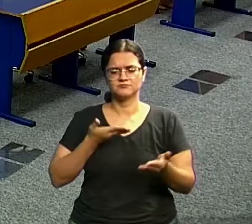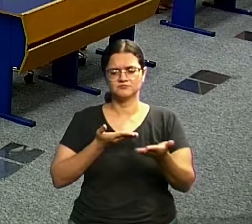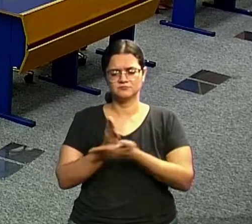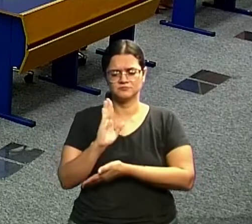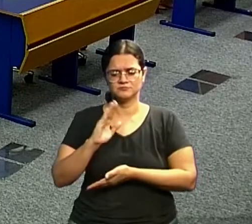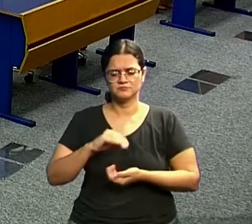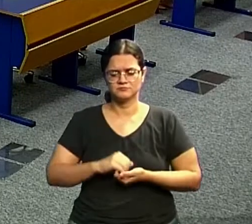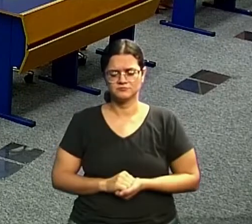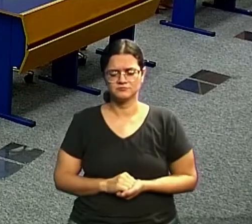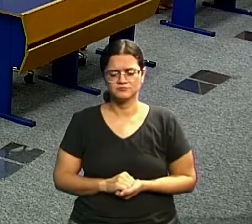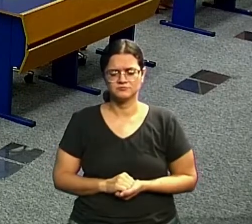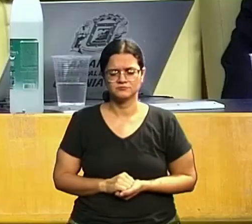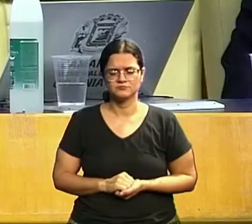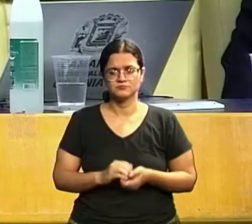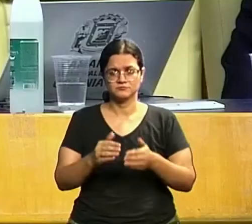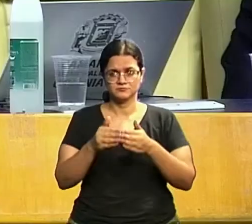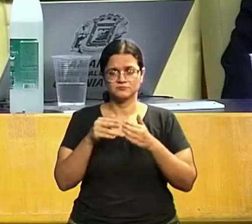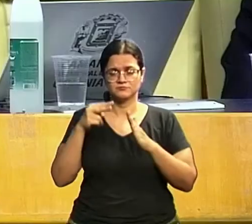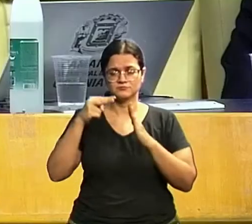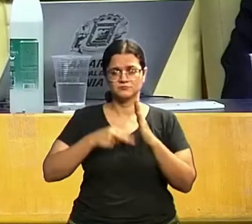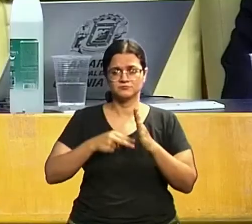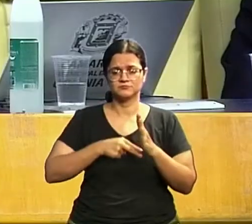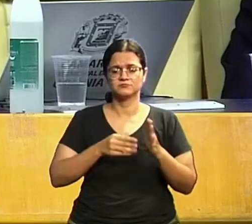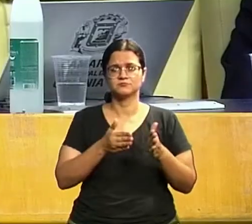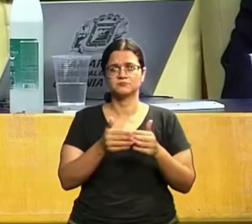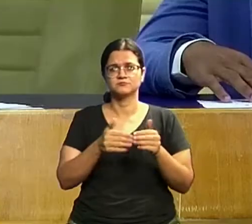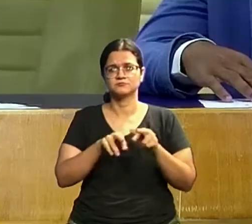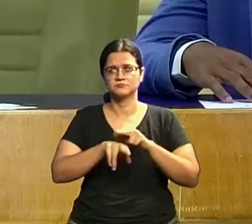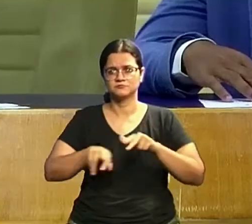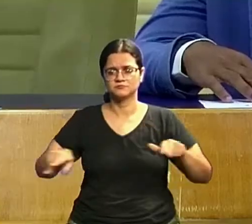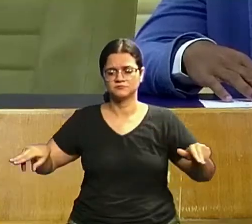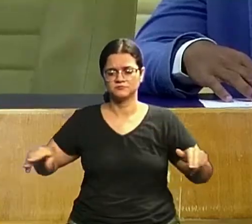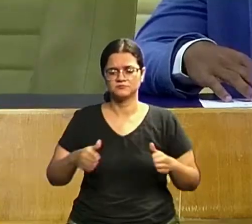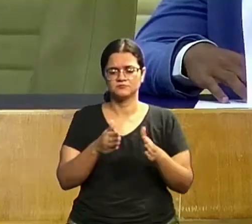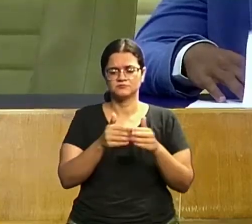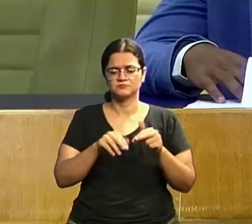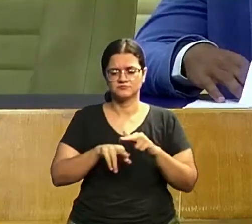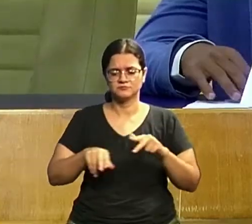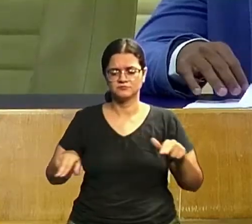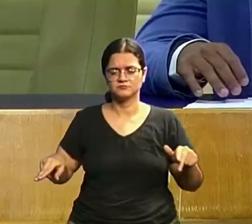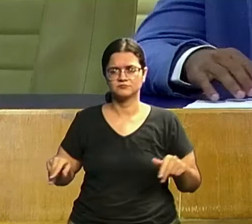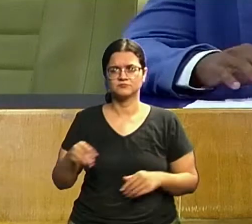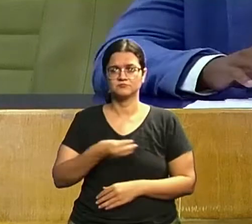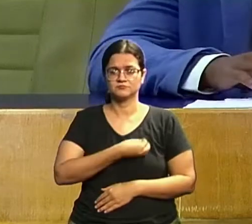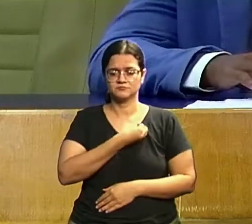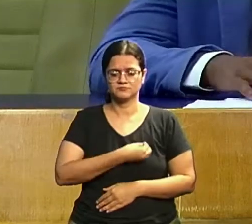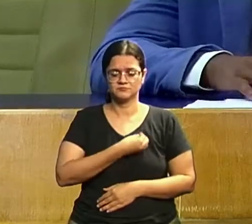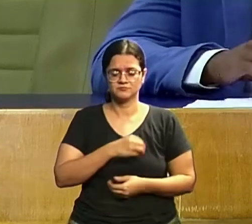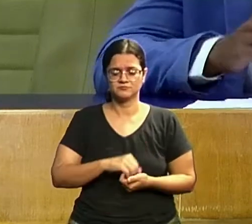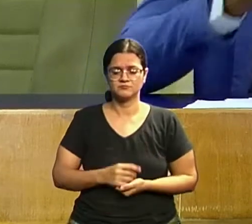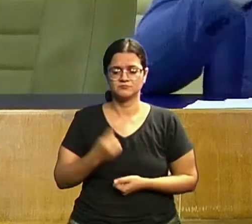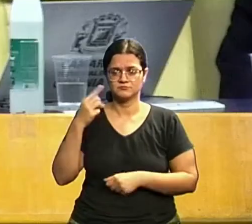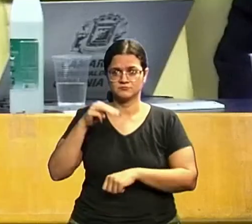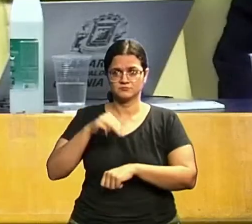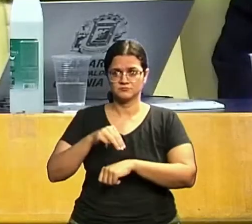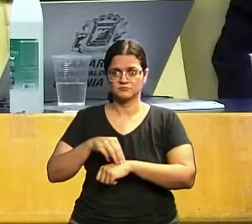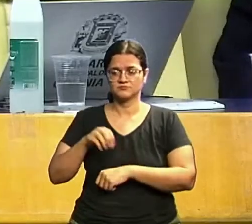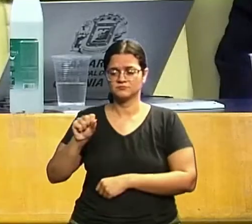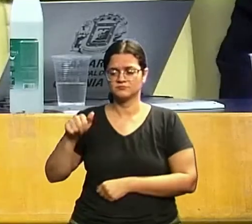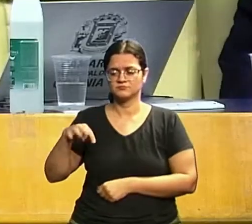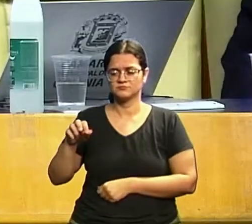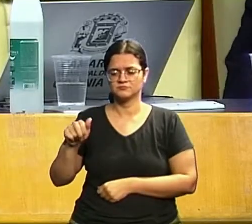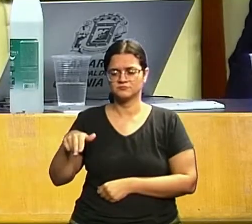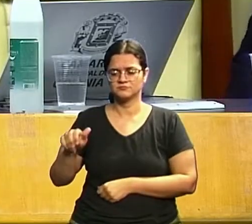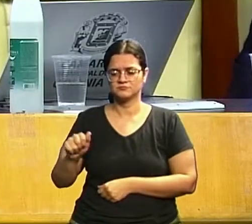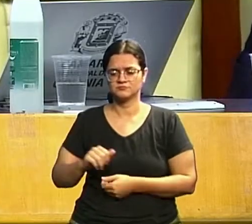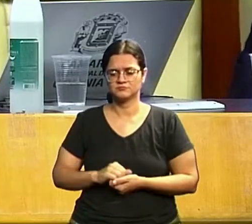manifestem. Aprovado. Peço que faça a leitura do bloco de requerimentos. Os requerimentos dos presentes. Questão de ordem, antes disso, vereador